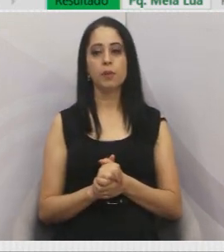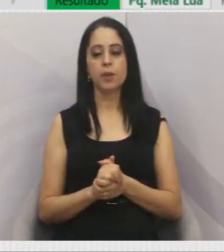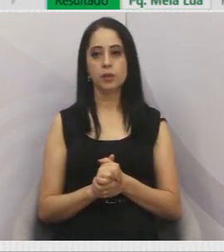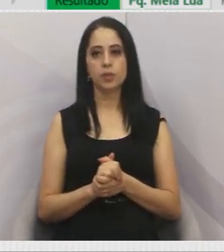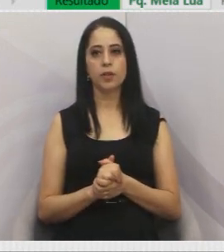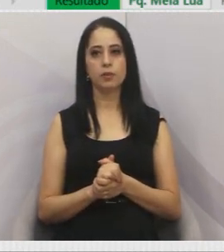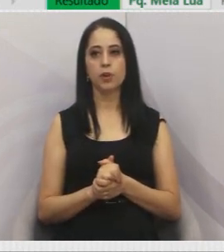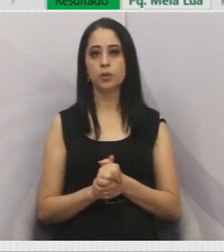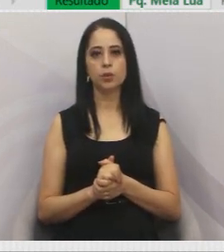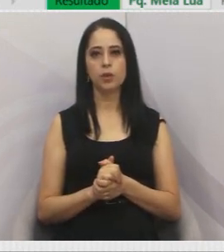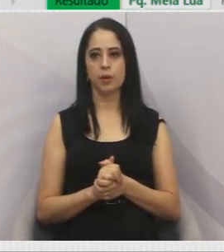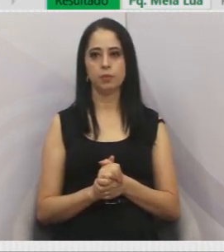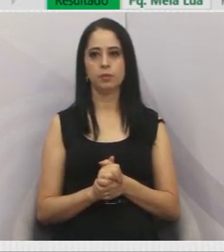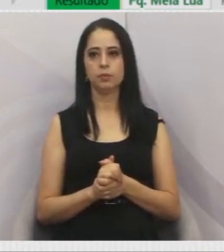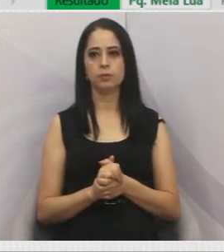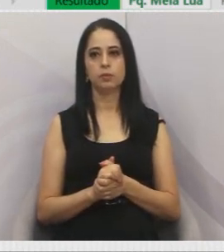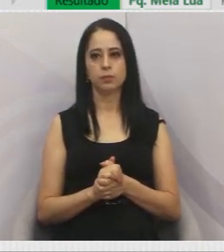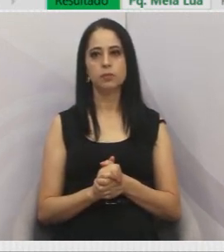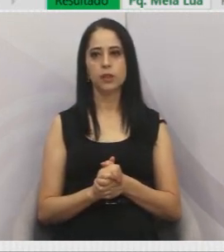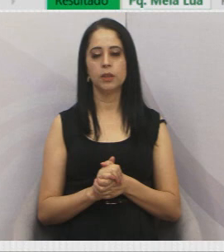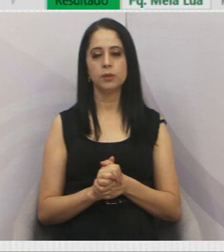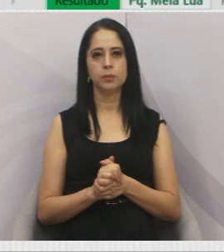Próximo voto.